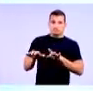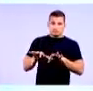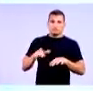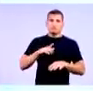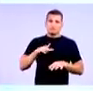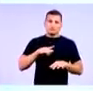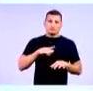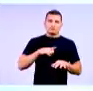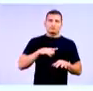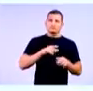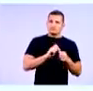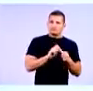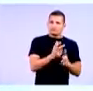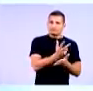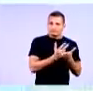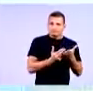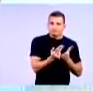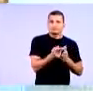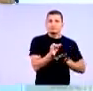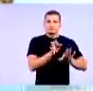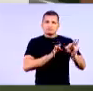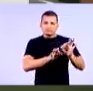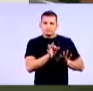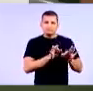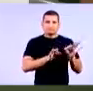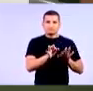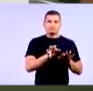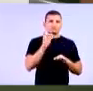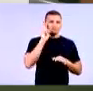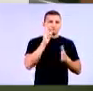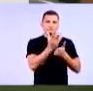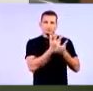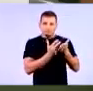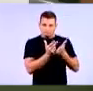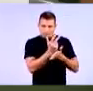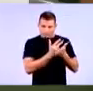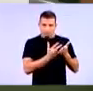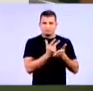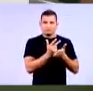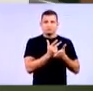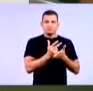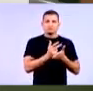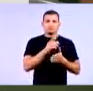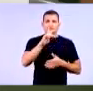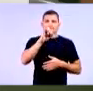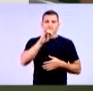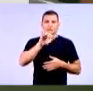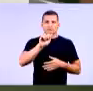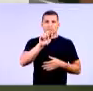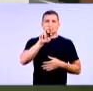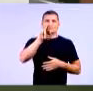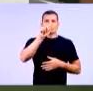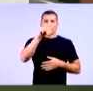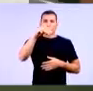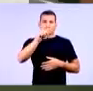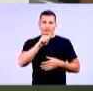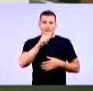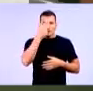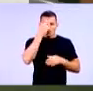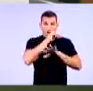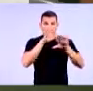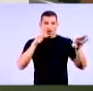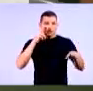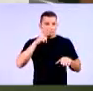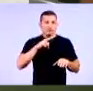justamente o objetivo dessa disciplina, né, professor? Quando a gente fala dos diagramas, que já a gente vai revisar, os diagramas servem para a gente ter uma visão mais clara antes